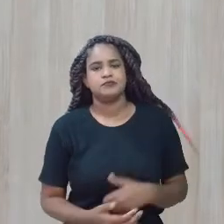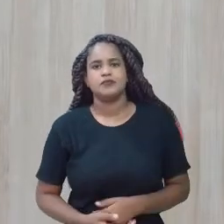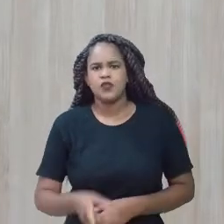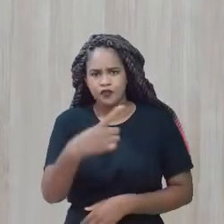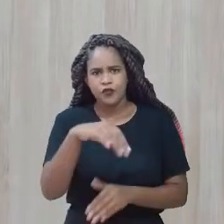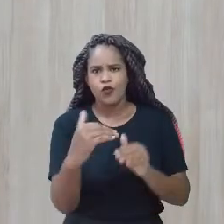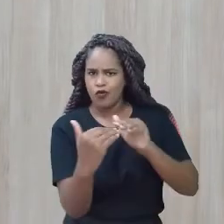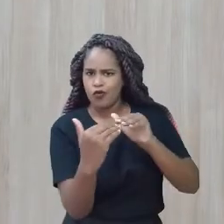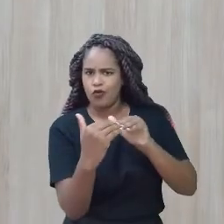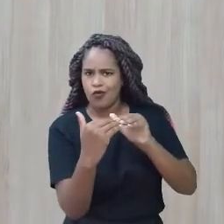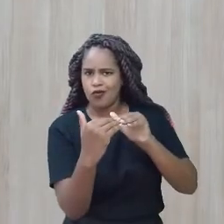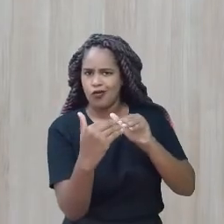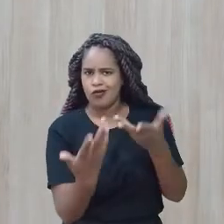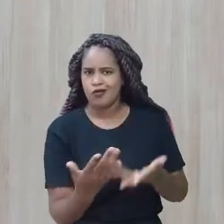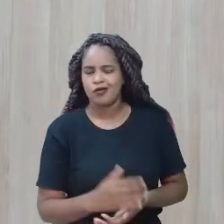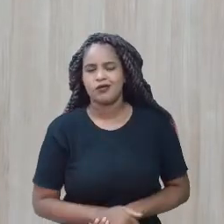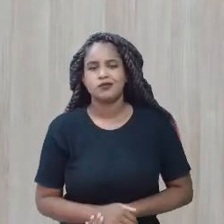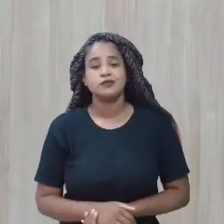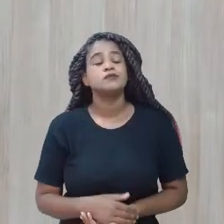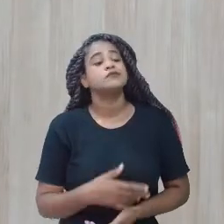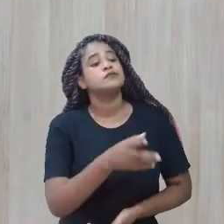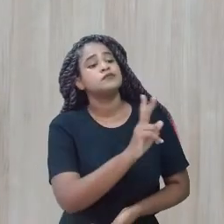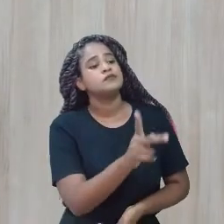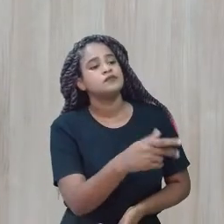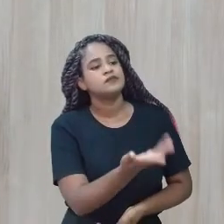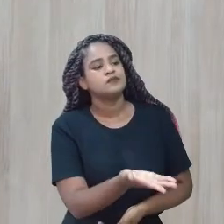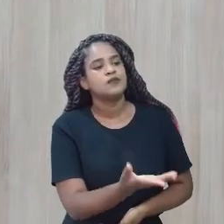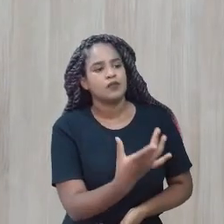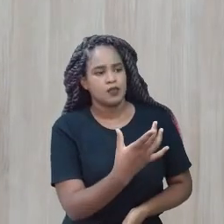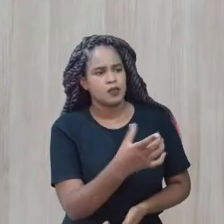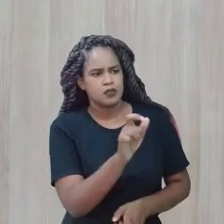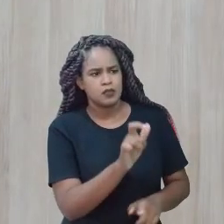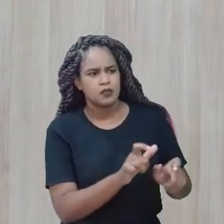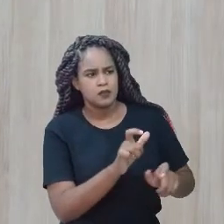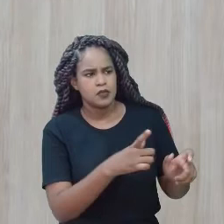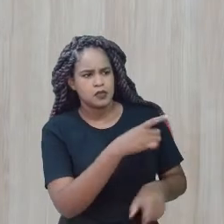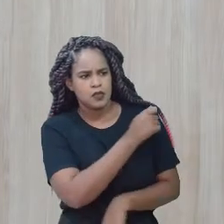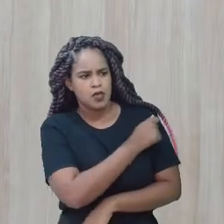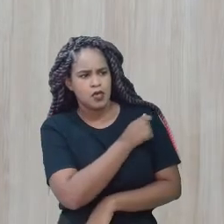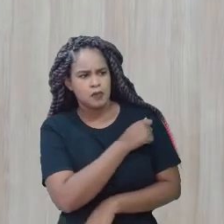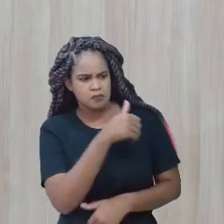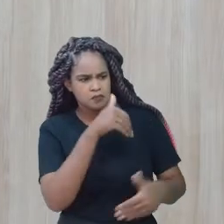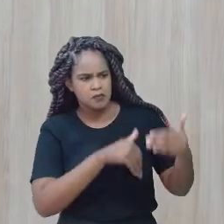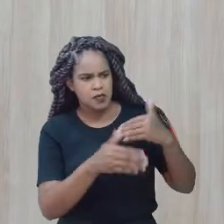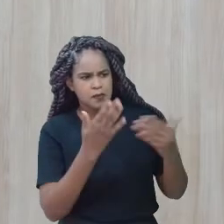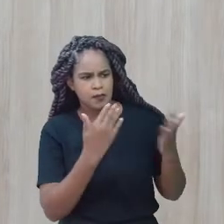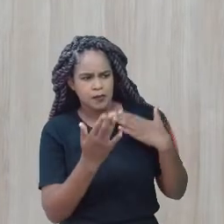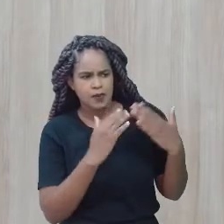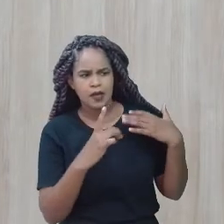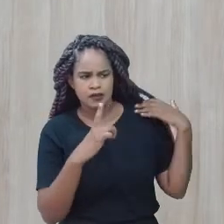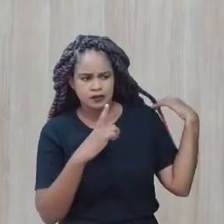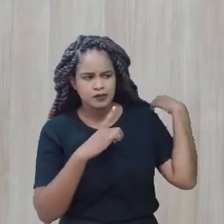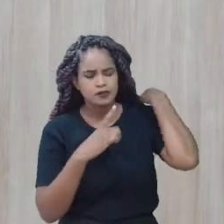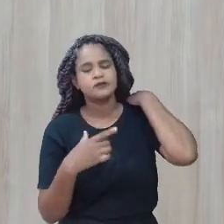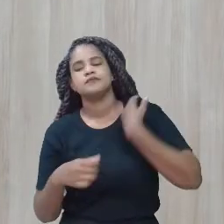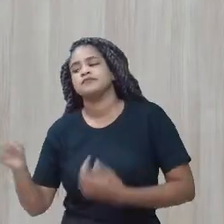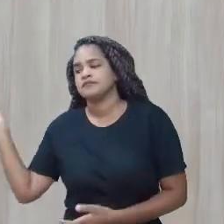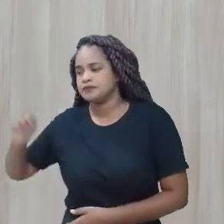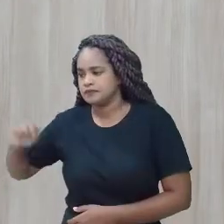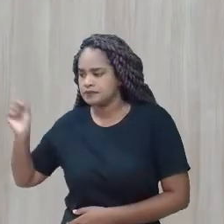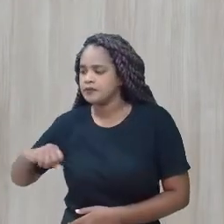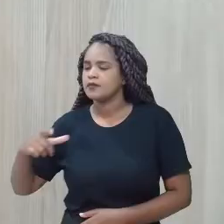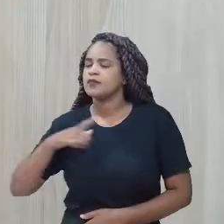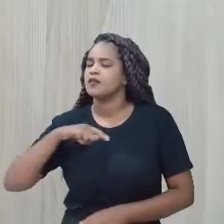Vocês concordam comigo? E aí, professora Camila, estão aí no chat conversando, falando sobre isso? Estão aqui,